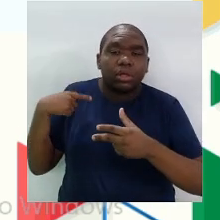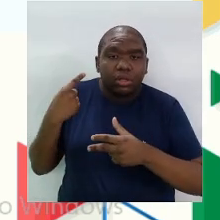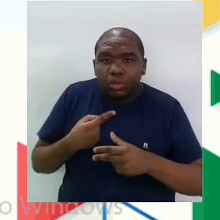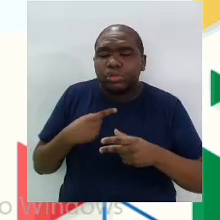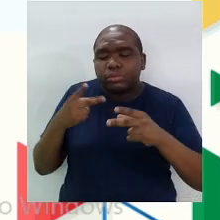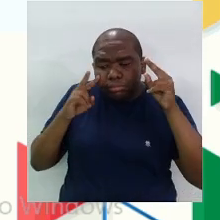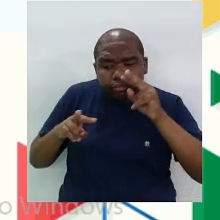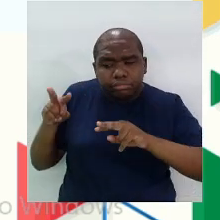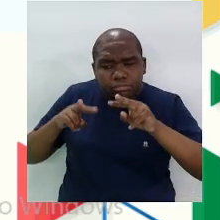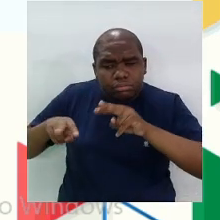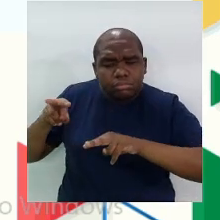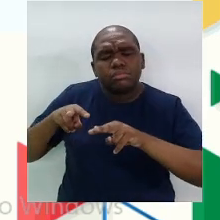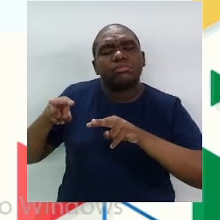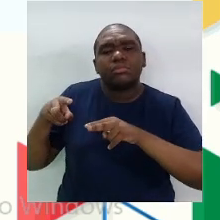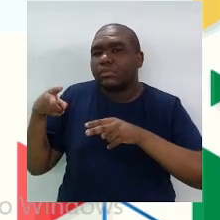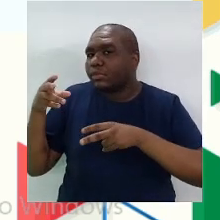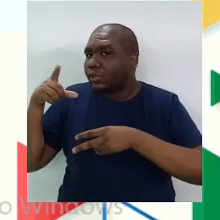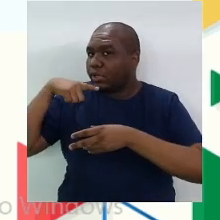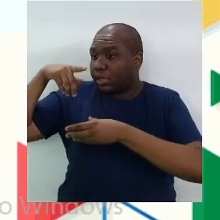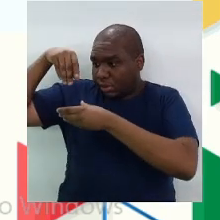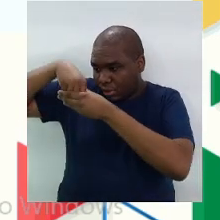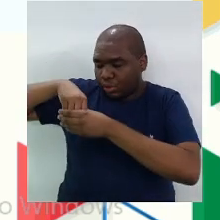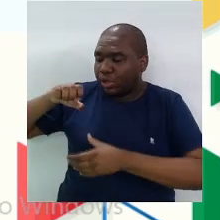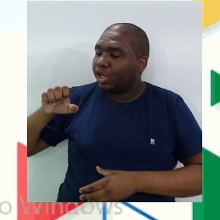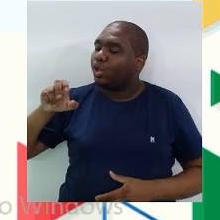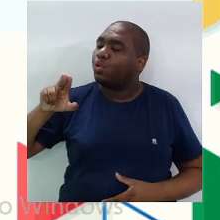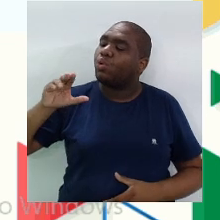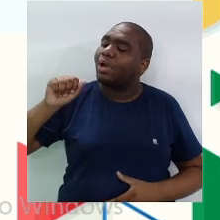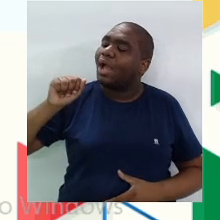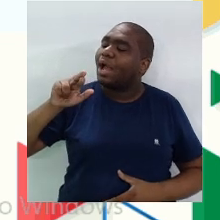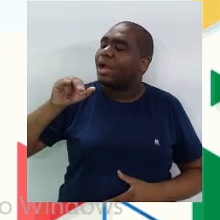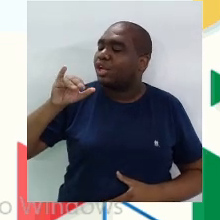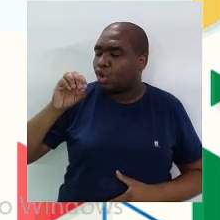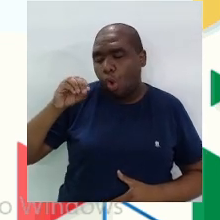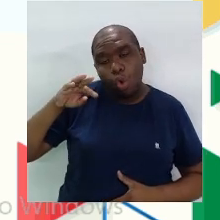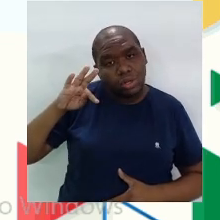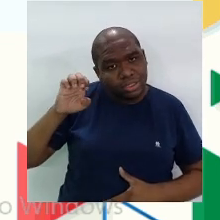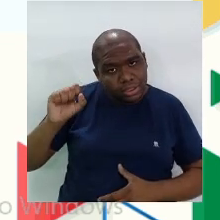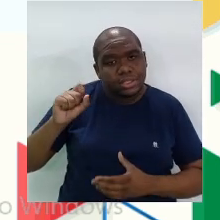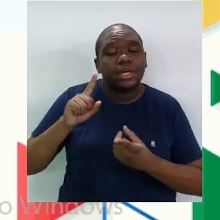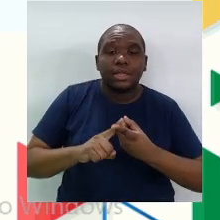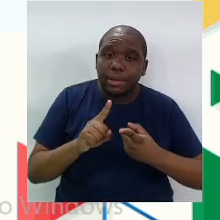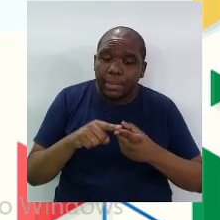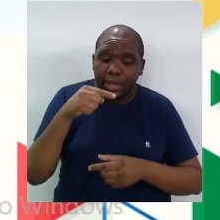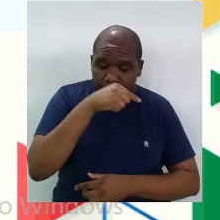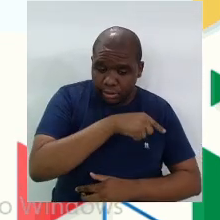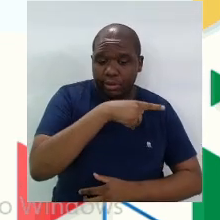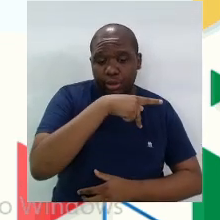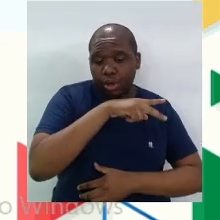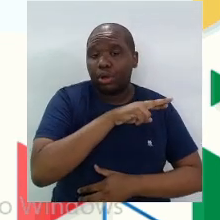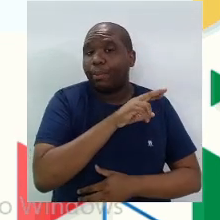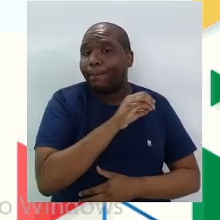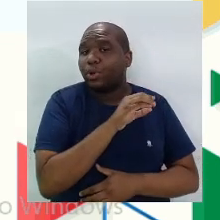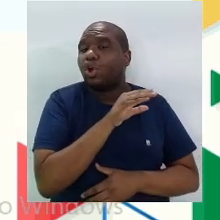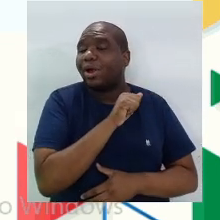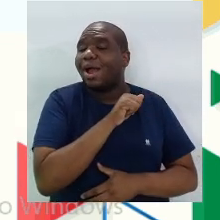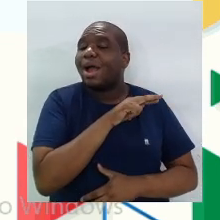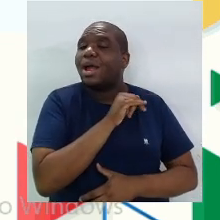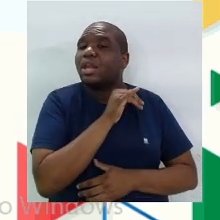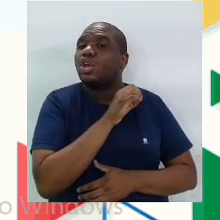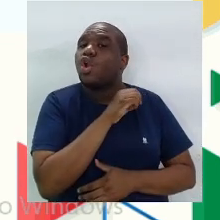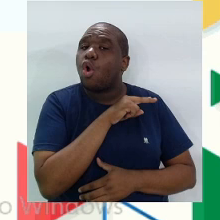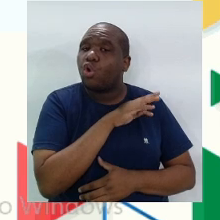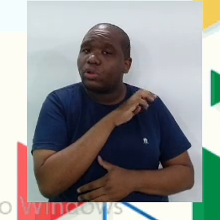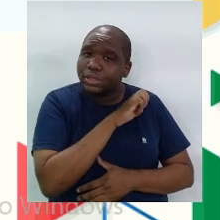observada tanto em eucariontes como em procariontes. Então, ribossomos ela vai estar